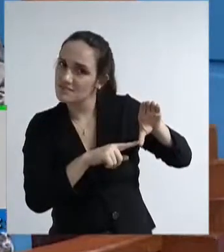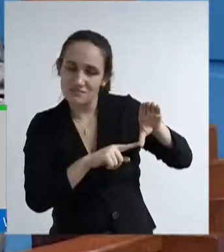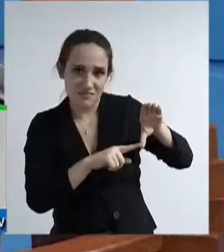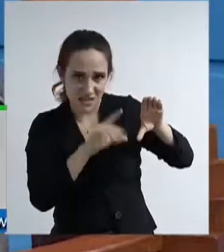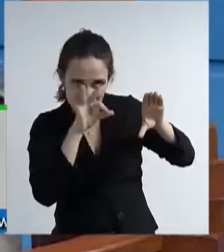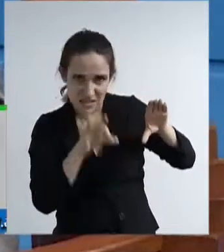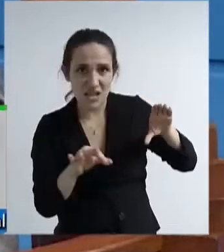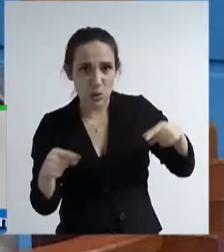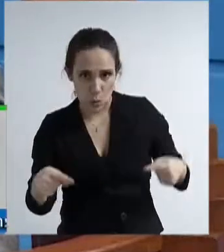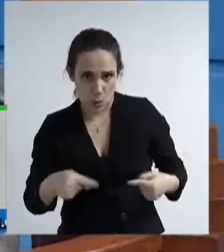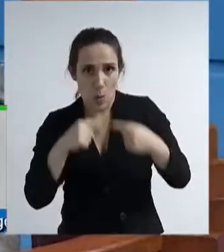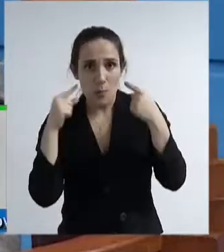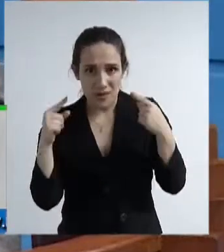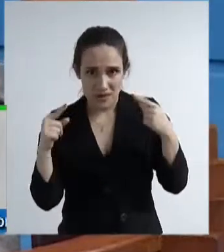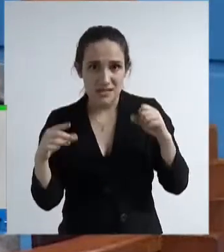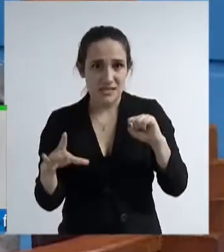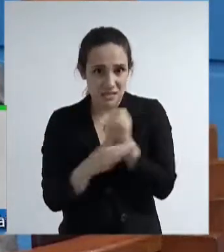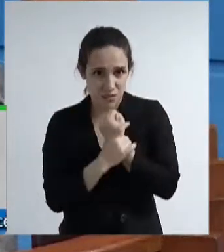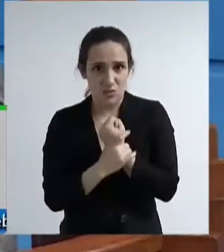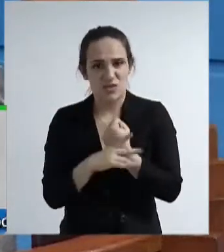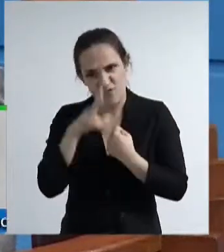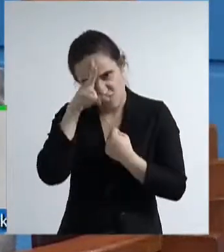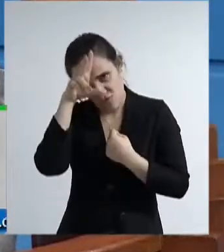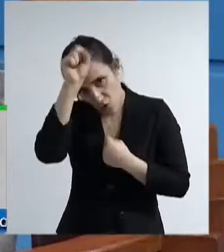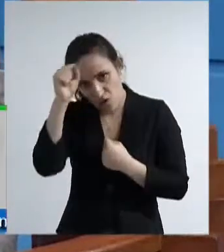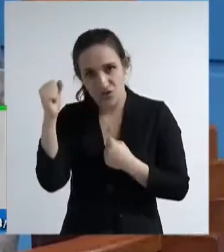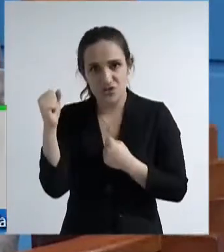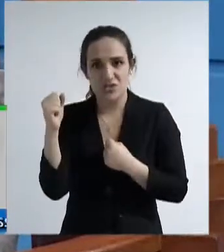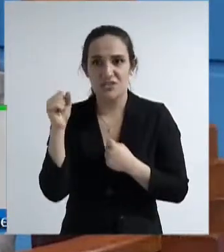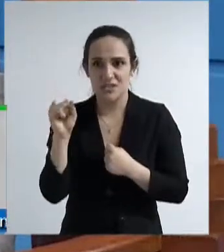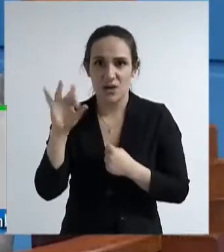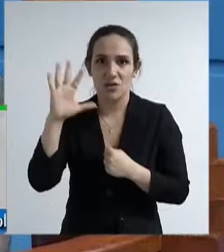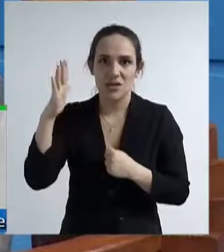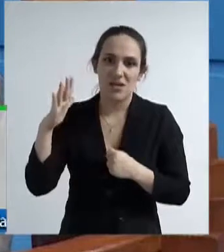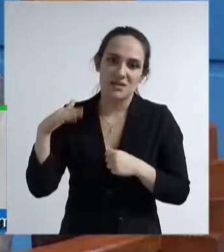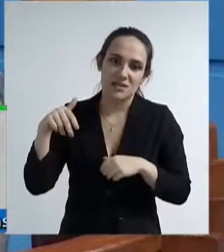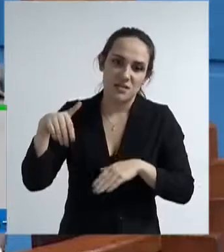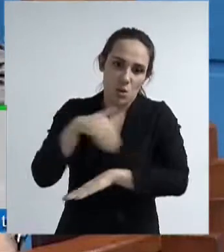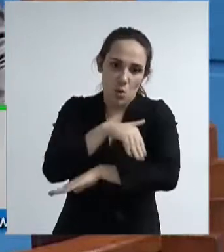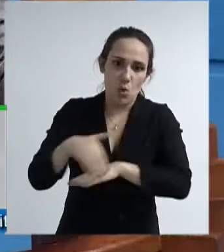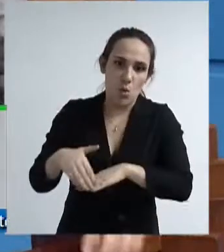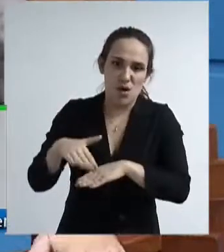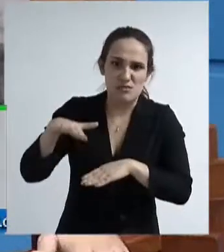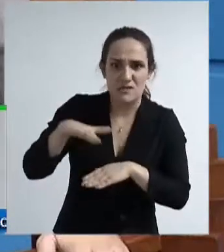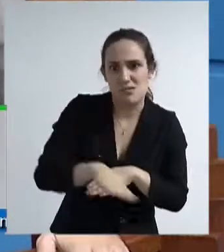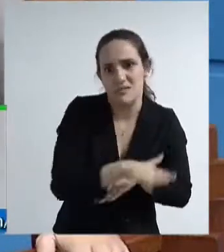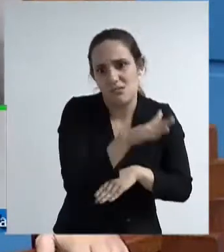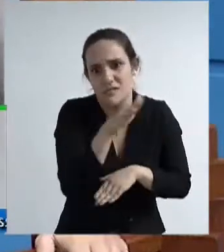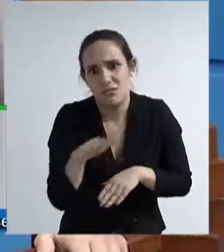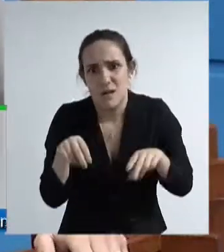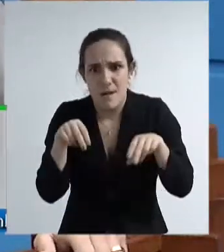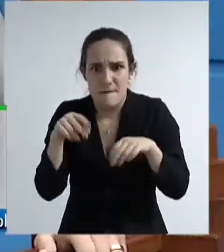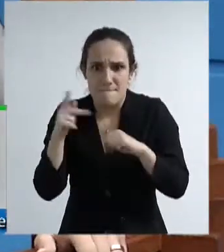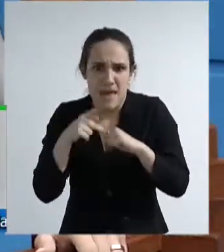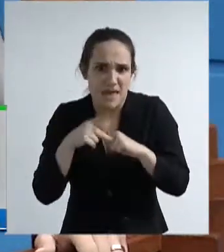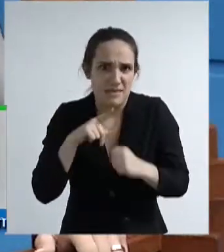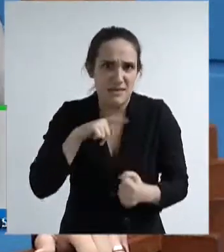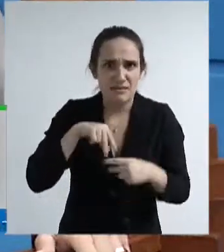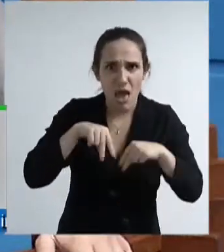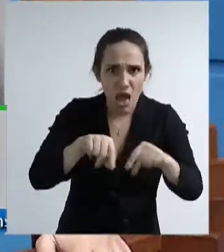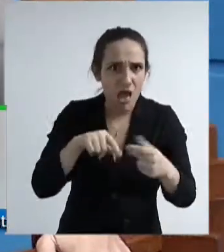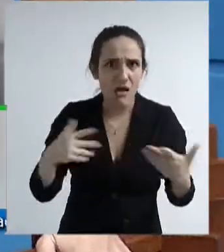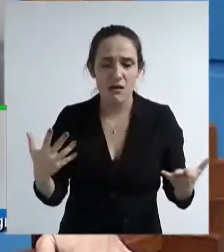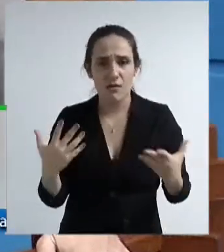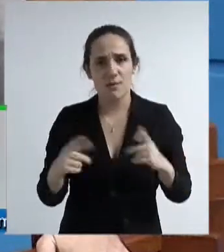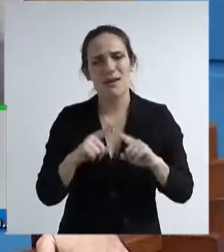desenvolvidos para atender com segurança e resistência à realidade dos nossos caminhos e estradas. Então, como fazem esses